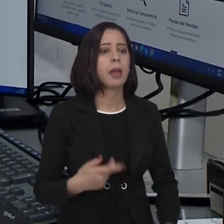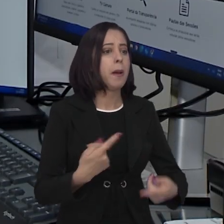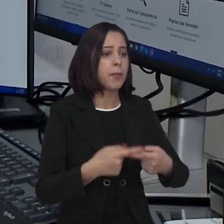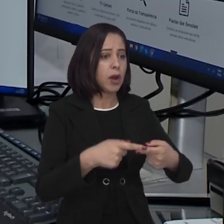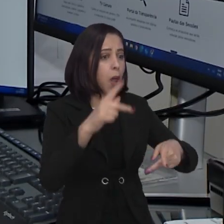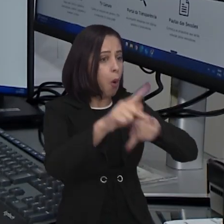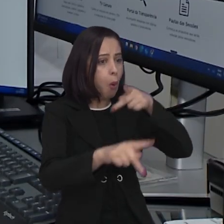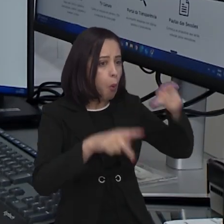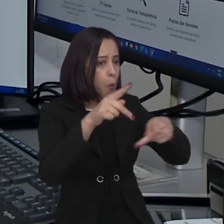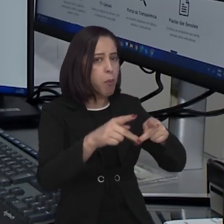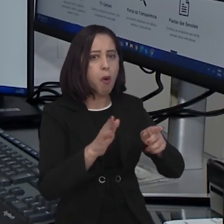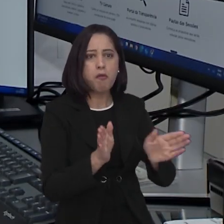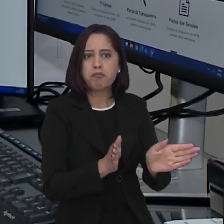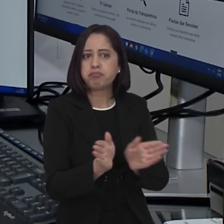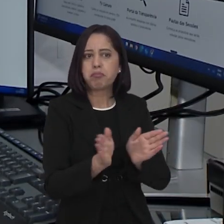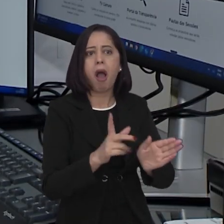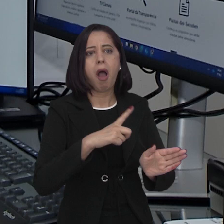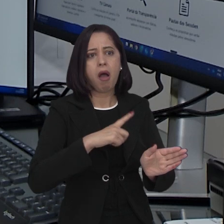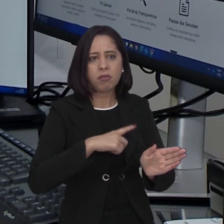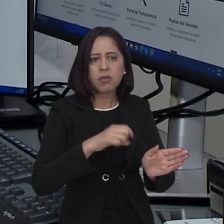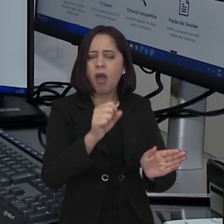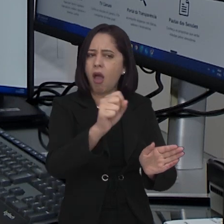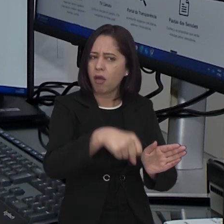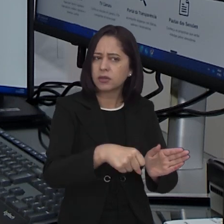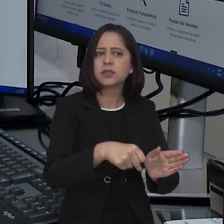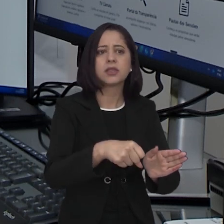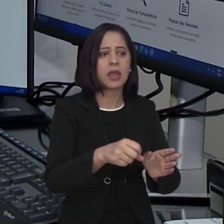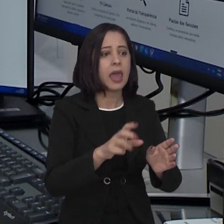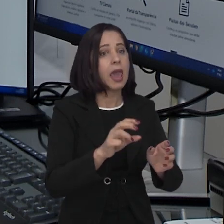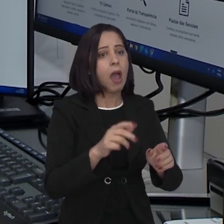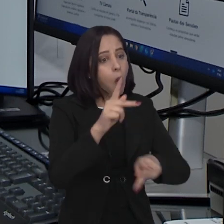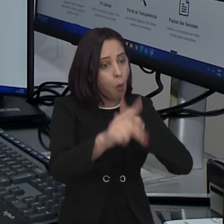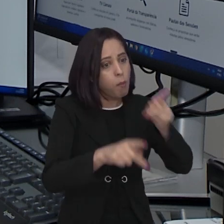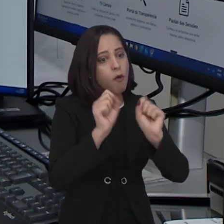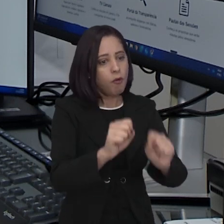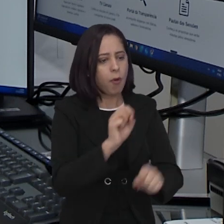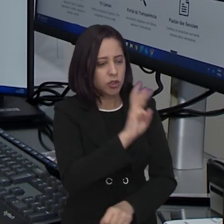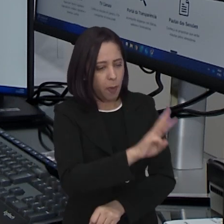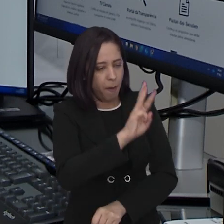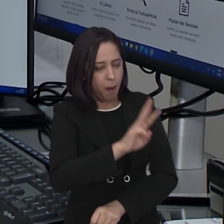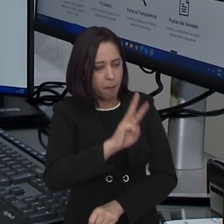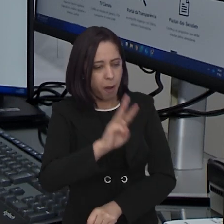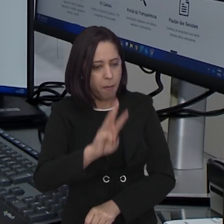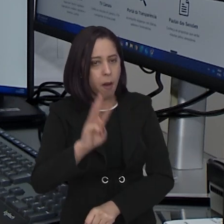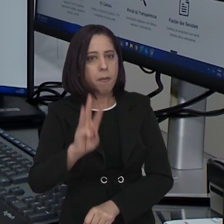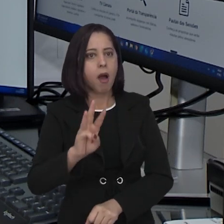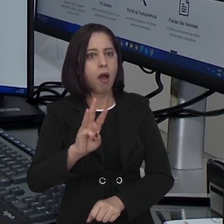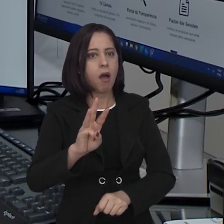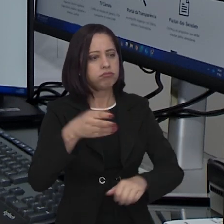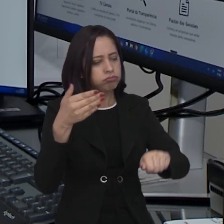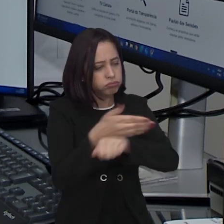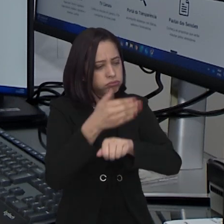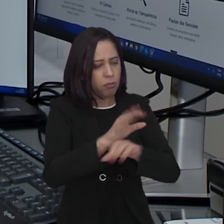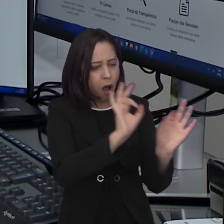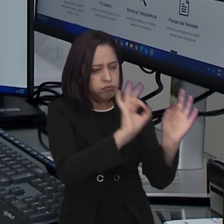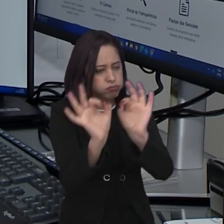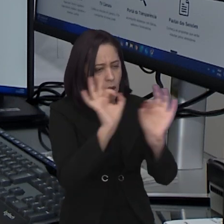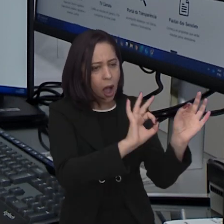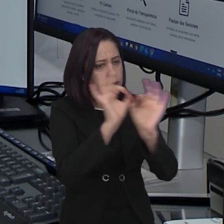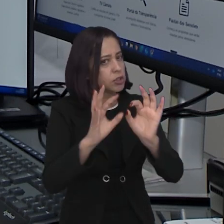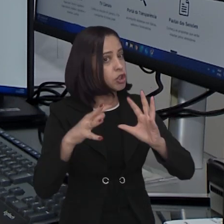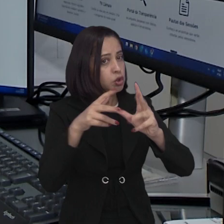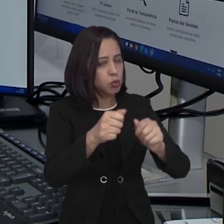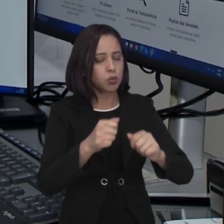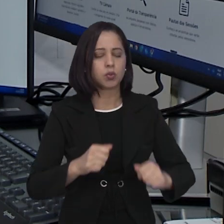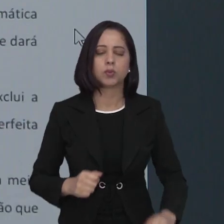tenha acesso integral, sem qualquer restrição, a todos os atos do poder público, porque esse dinheiro que é gasto na licitação é dinheiro dos impostos, né, de todos os